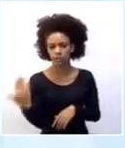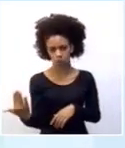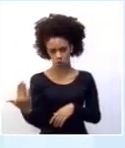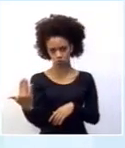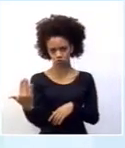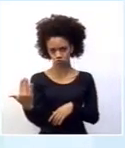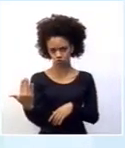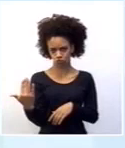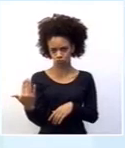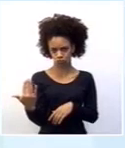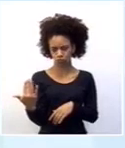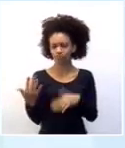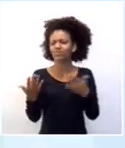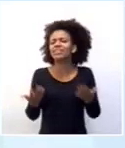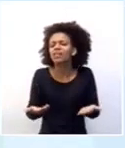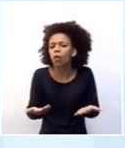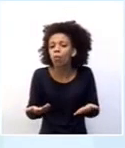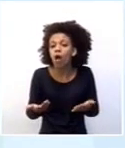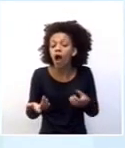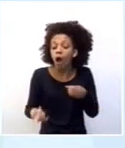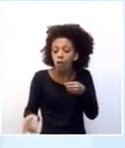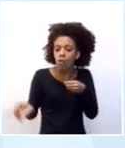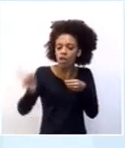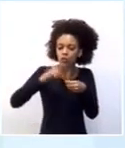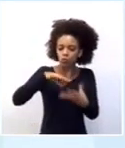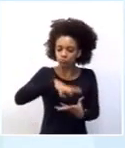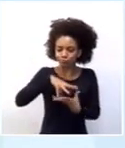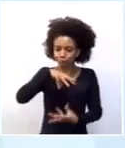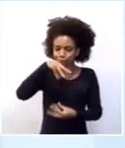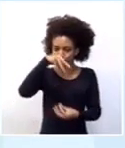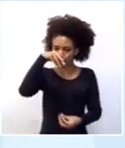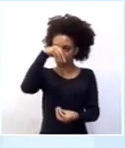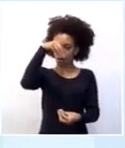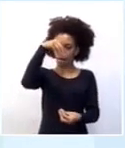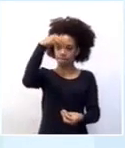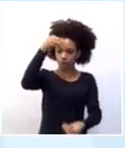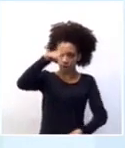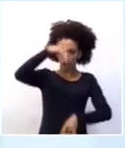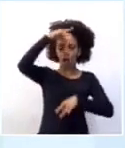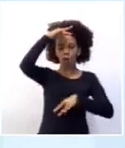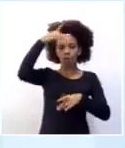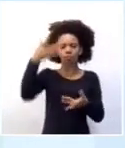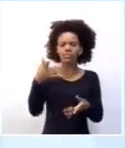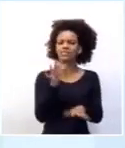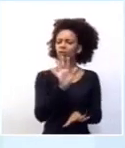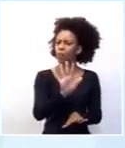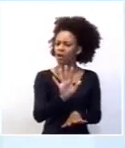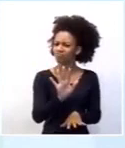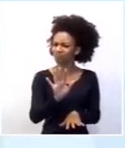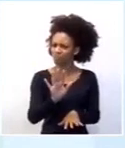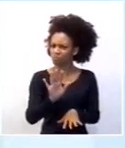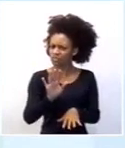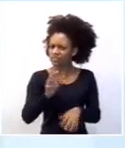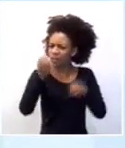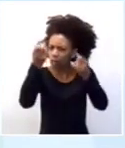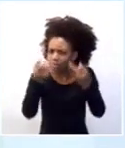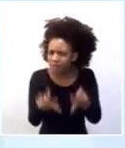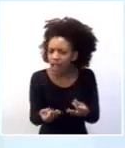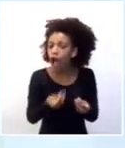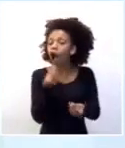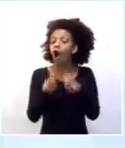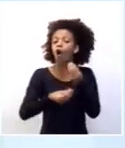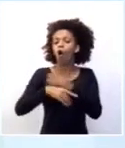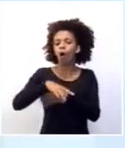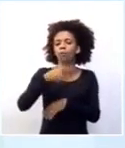nessa estruturação social, o retorno da alma ao corpo. Vamos falar um pouco disso aqui, ó. Falar de como os egípcios